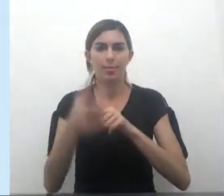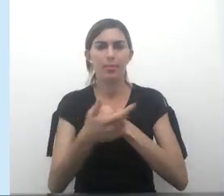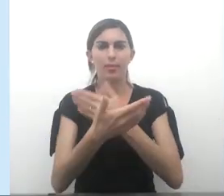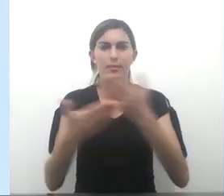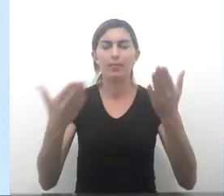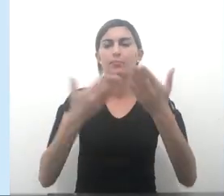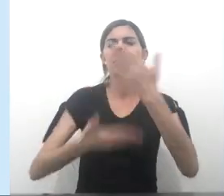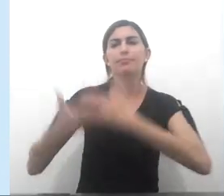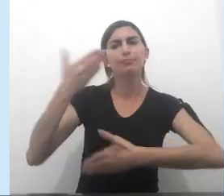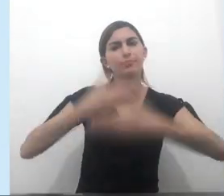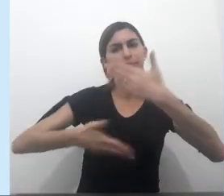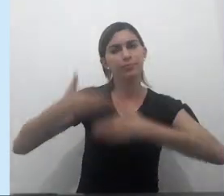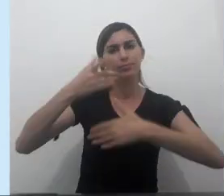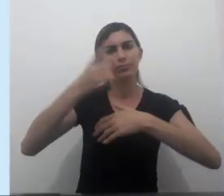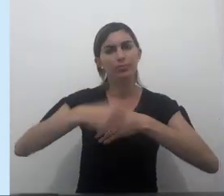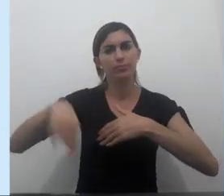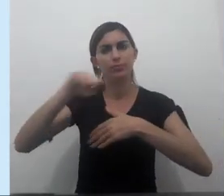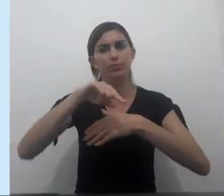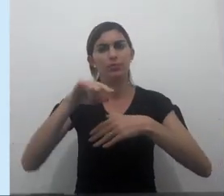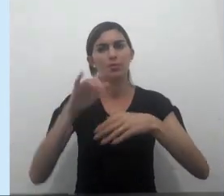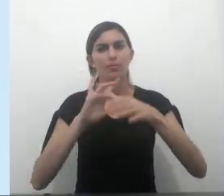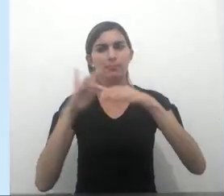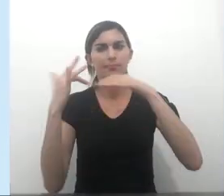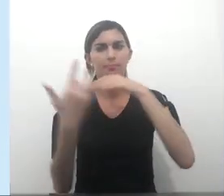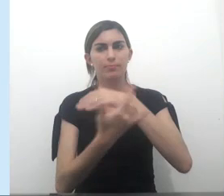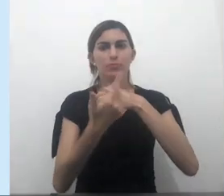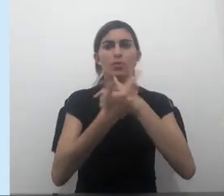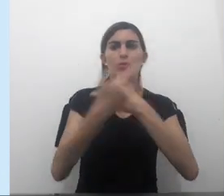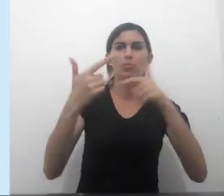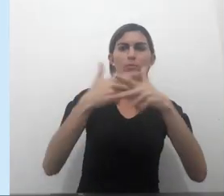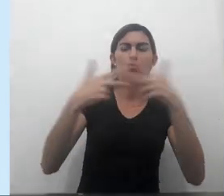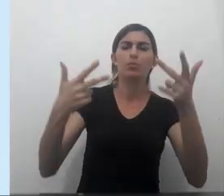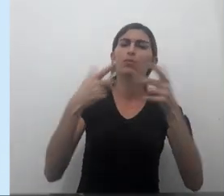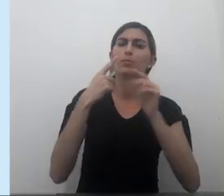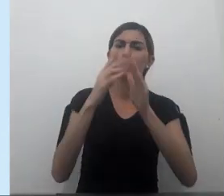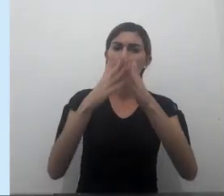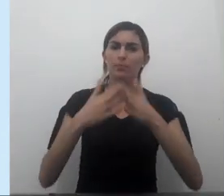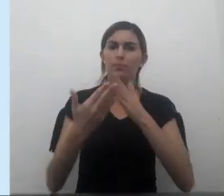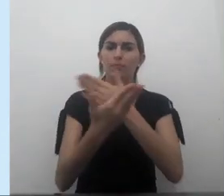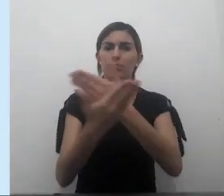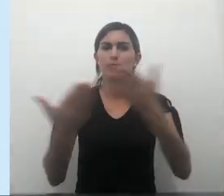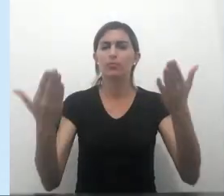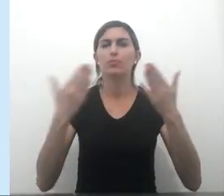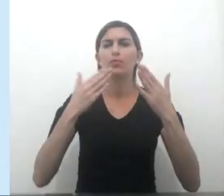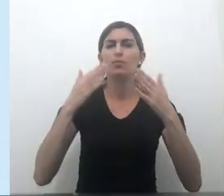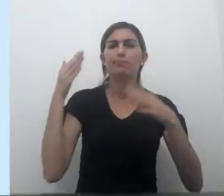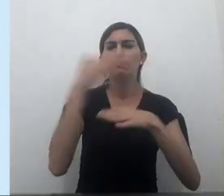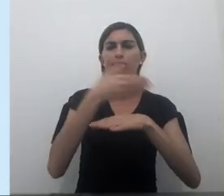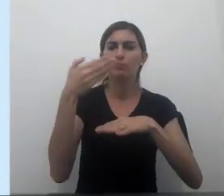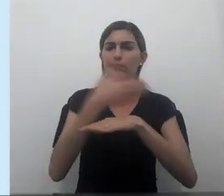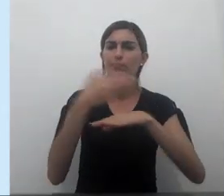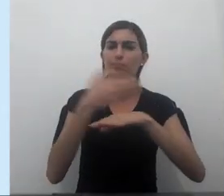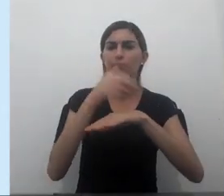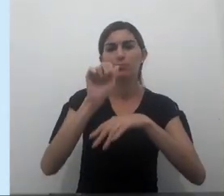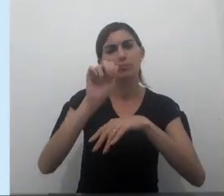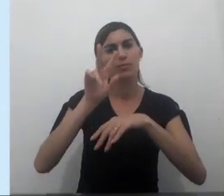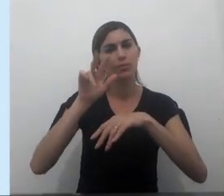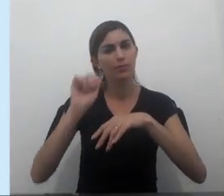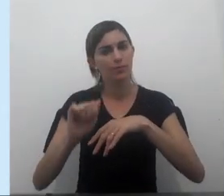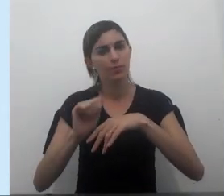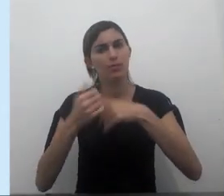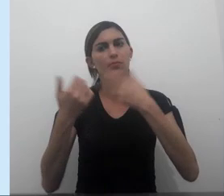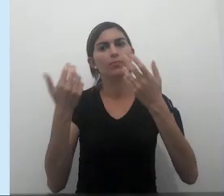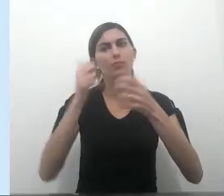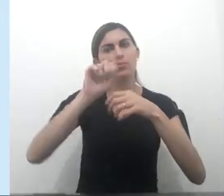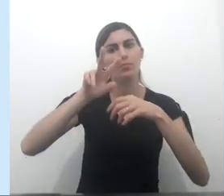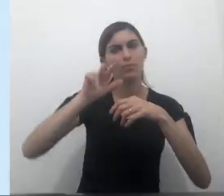vocês interajam com as nossas redes sociais. Uma outra coisa também que eu vou pedir para vocês é que vocês acessem a nossa plataforma de